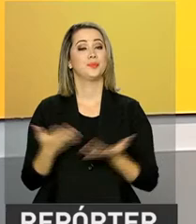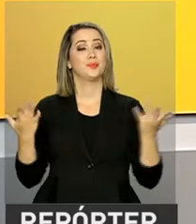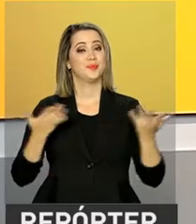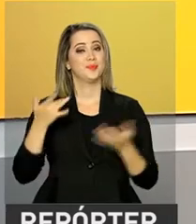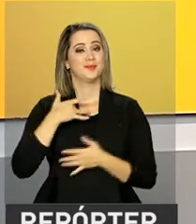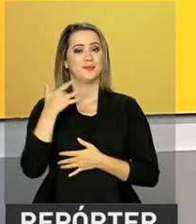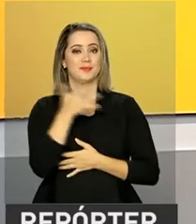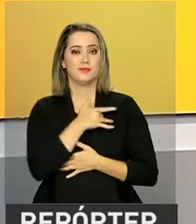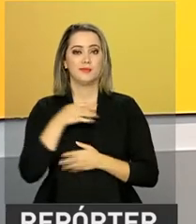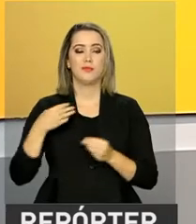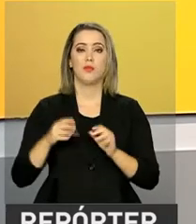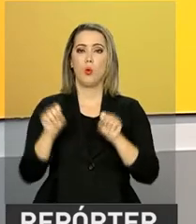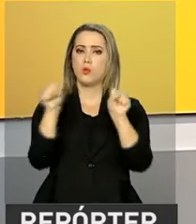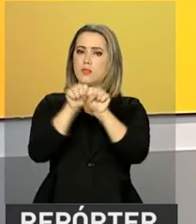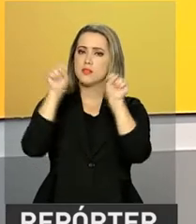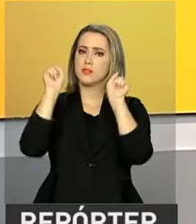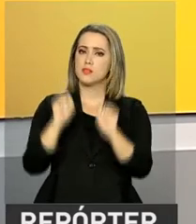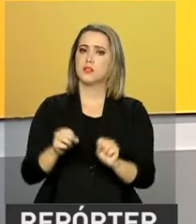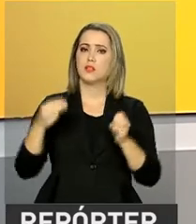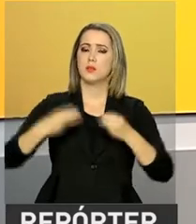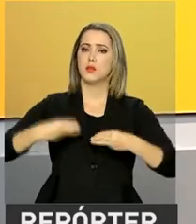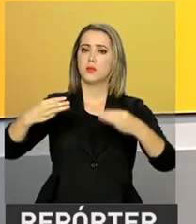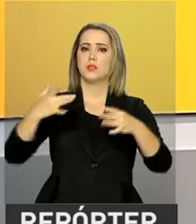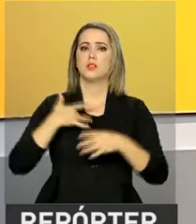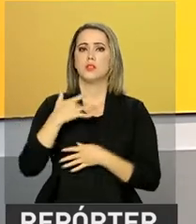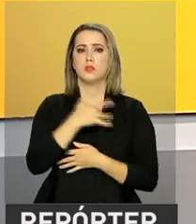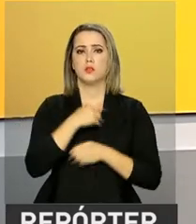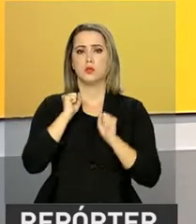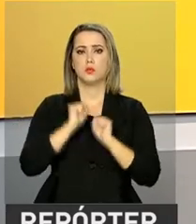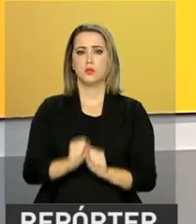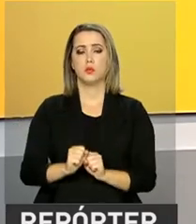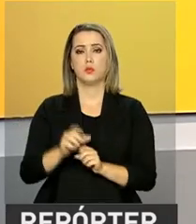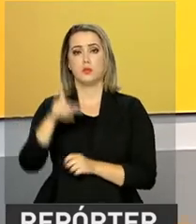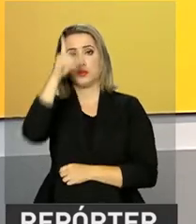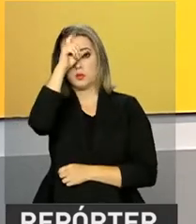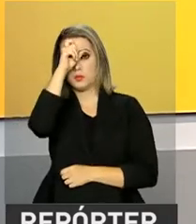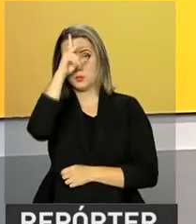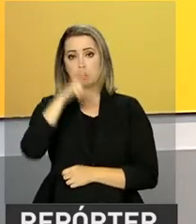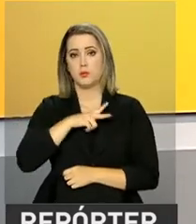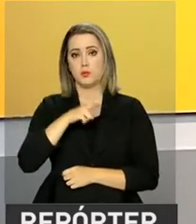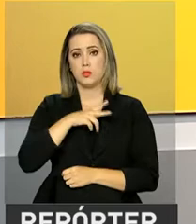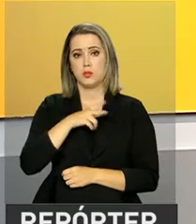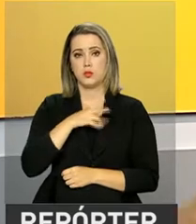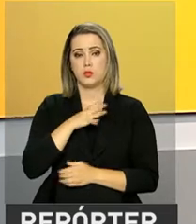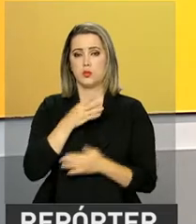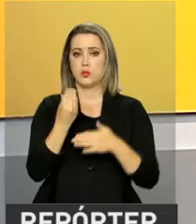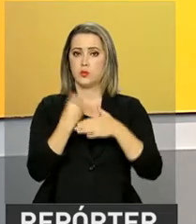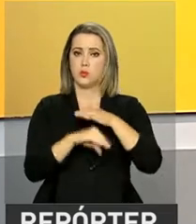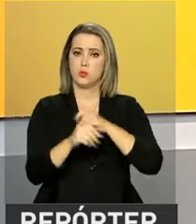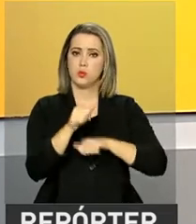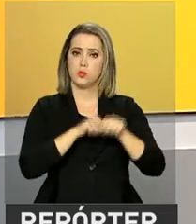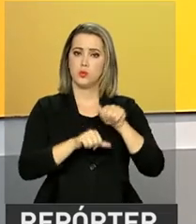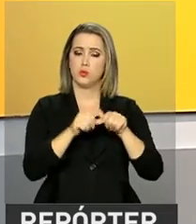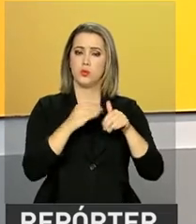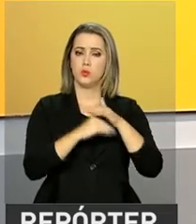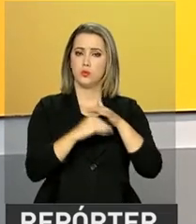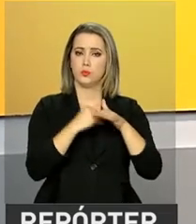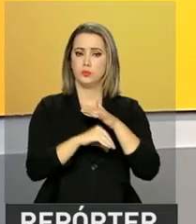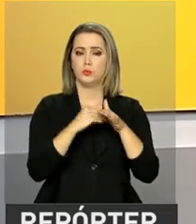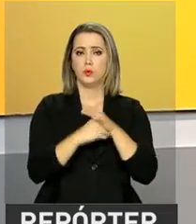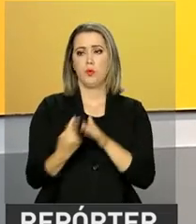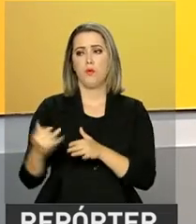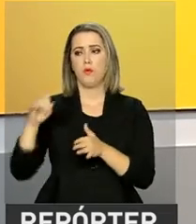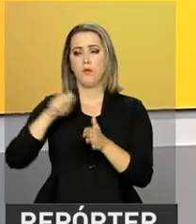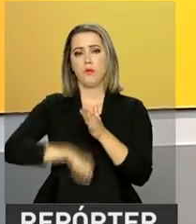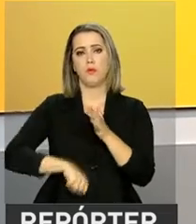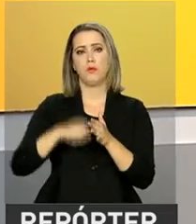programa do Ministério da Saúde permite que hospitais particulares invistam o valor dos impostos em pesquisa e atendimento de